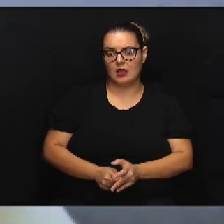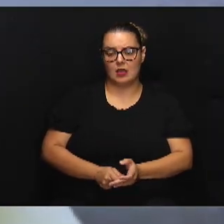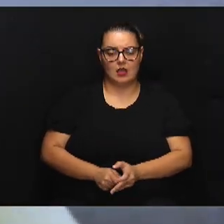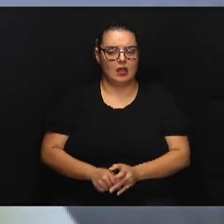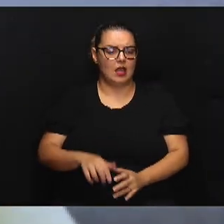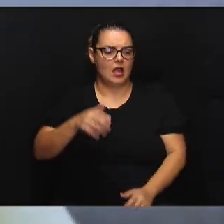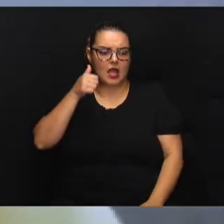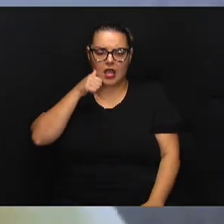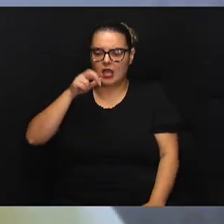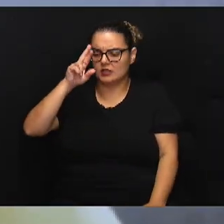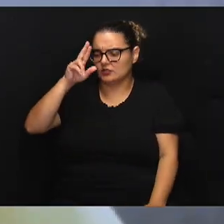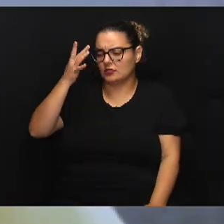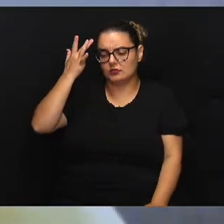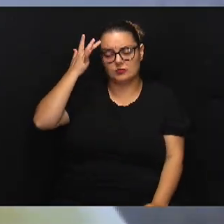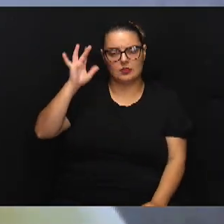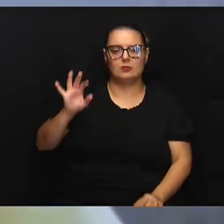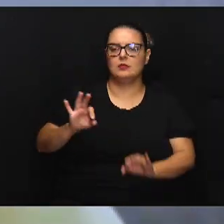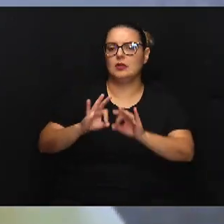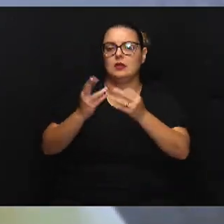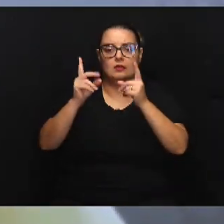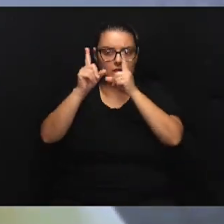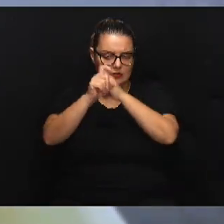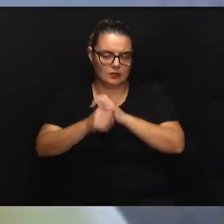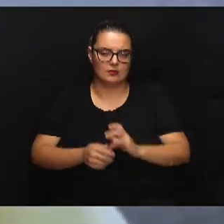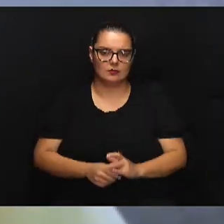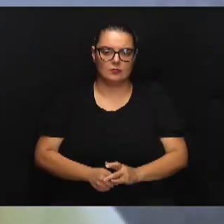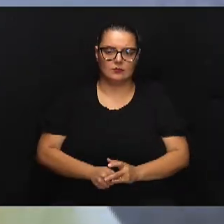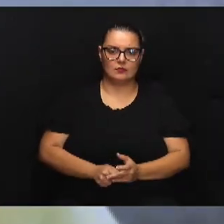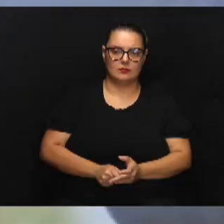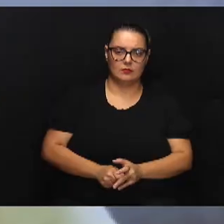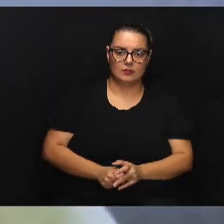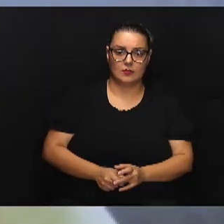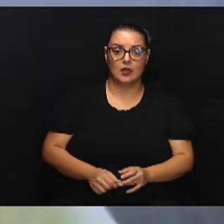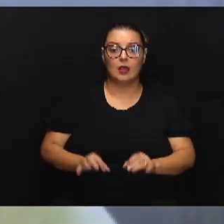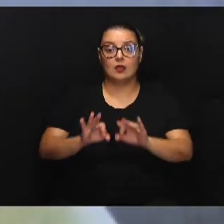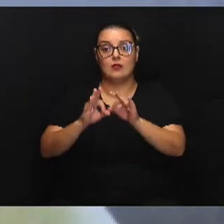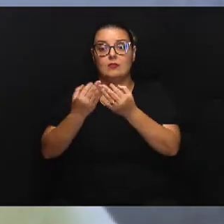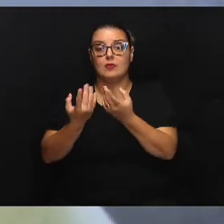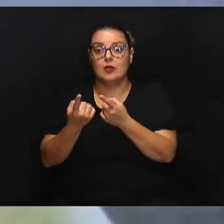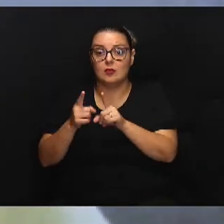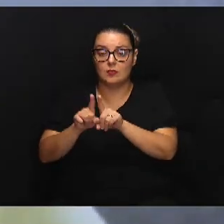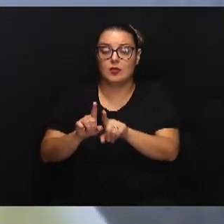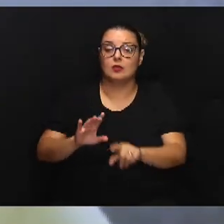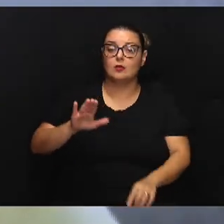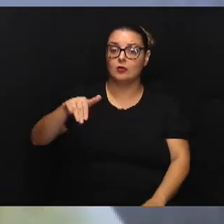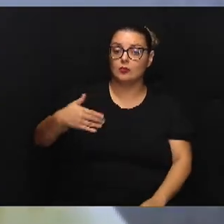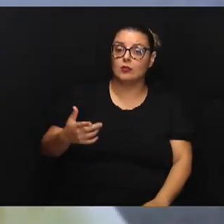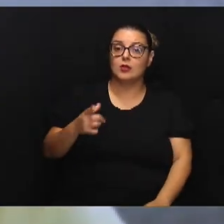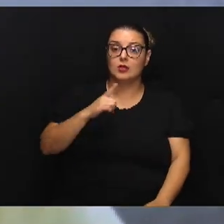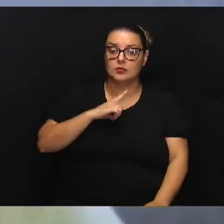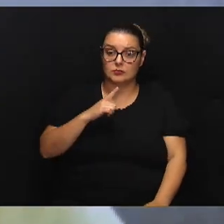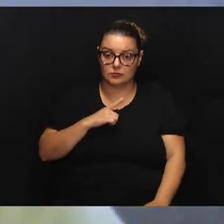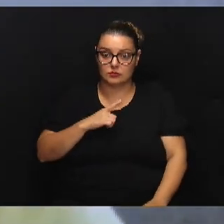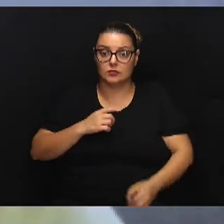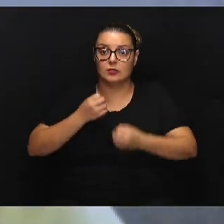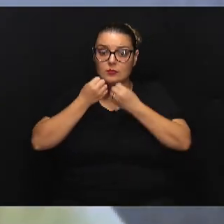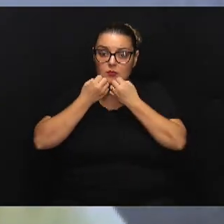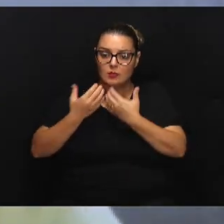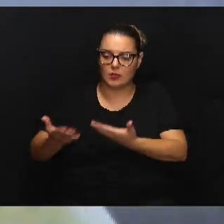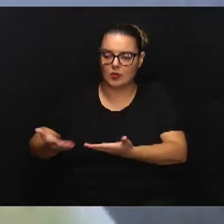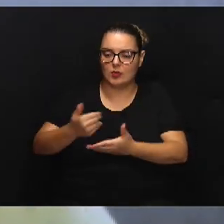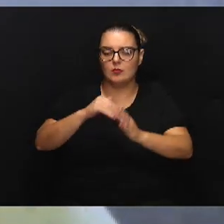minha família. A família, ela é uma parceira desde que haja um bom